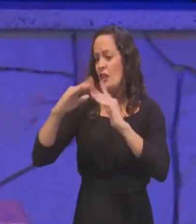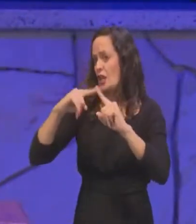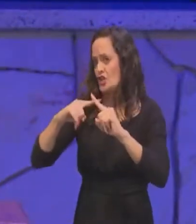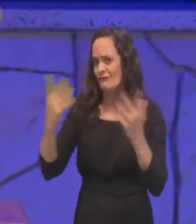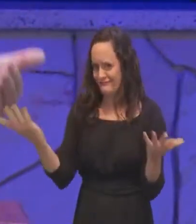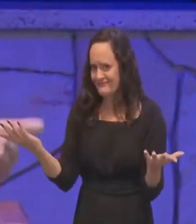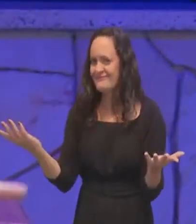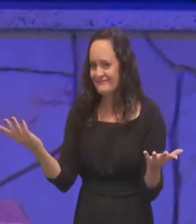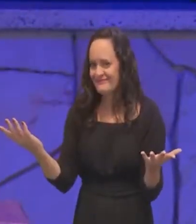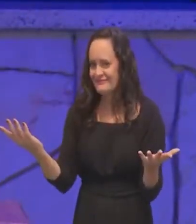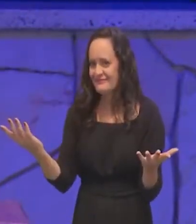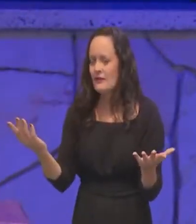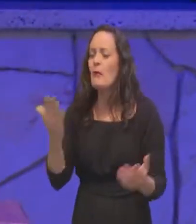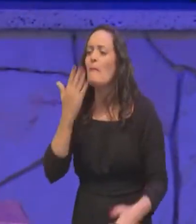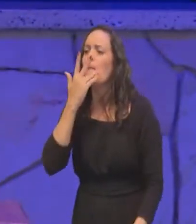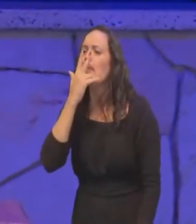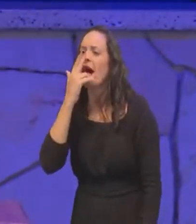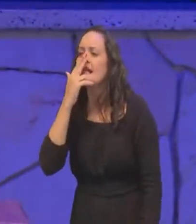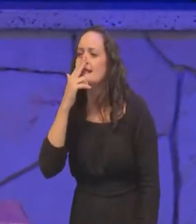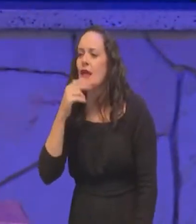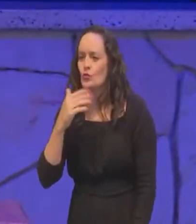se fosse um cardápio.